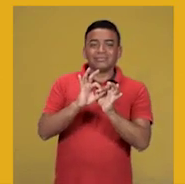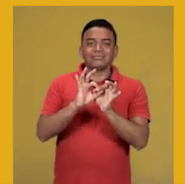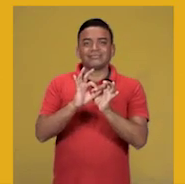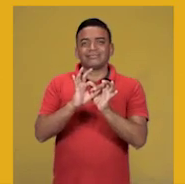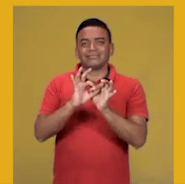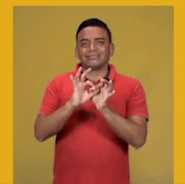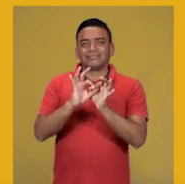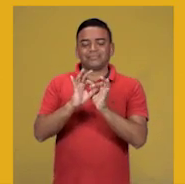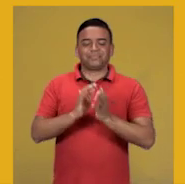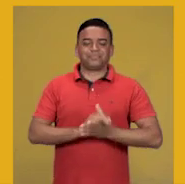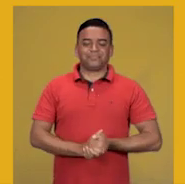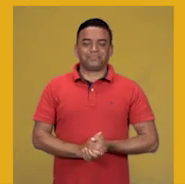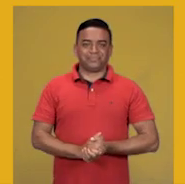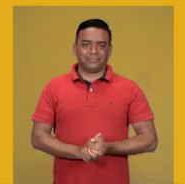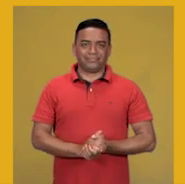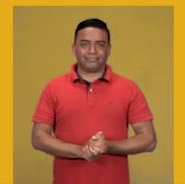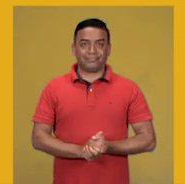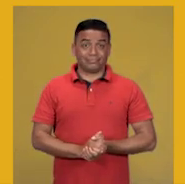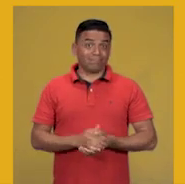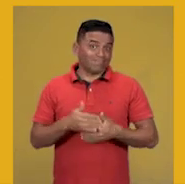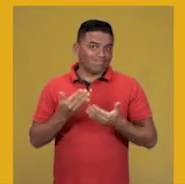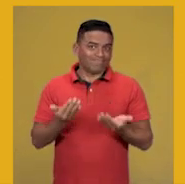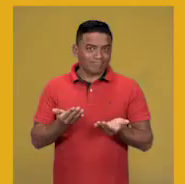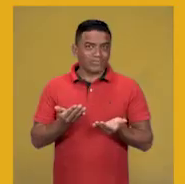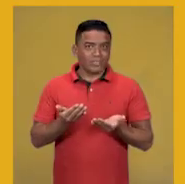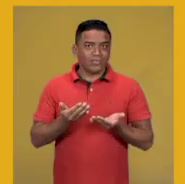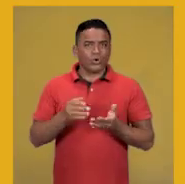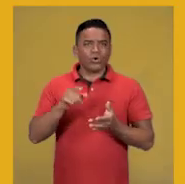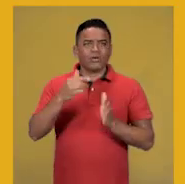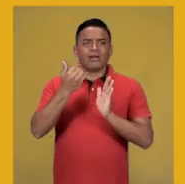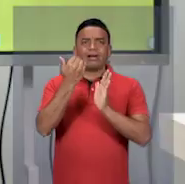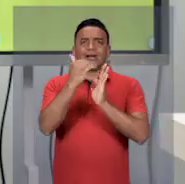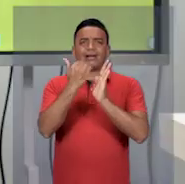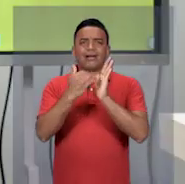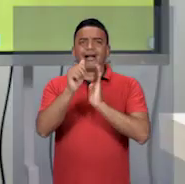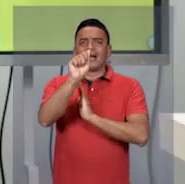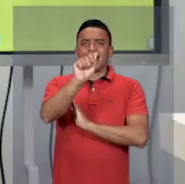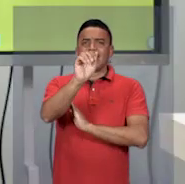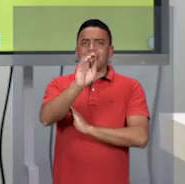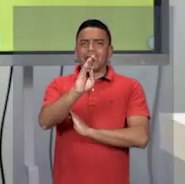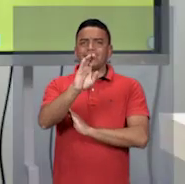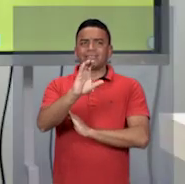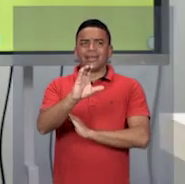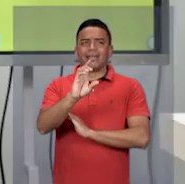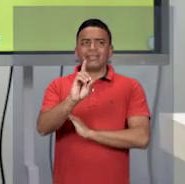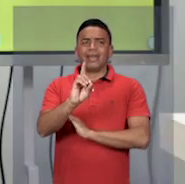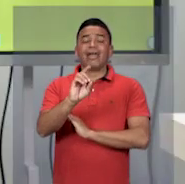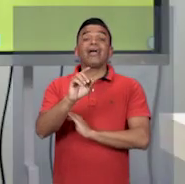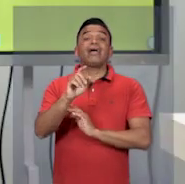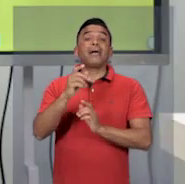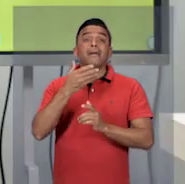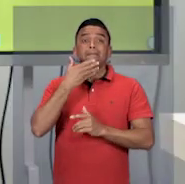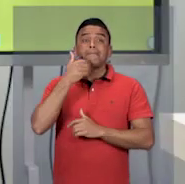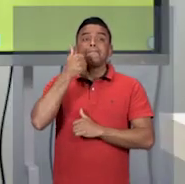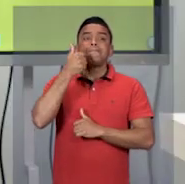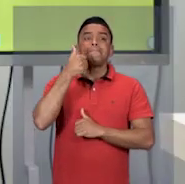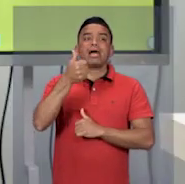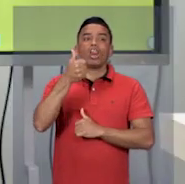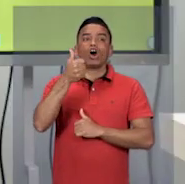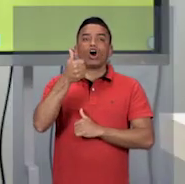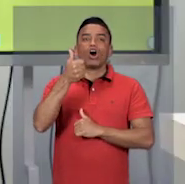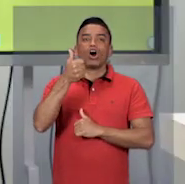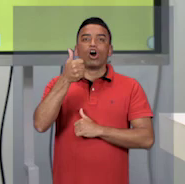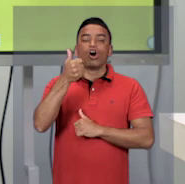regret. Então aqui, nessas opções, qual mais vai encaixar? O que vai encaixar é